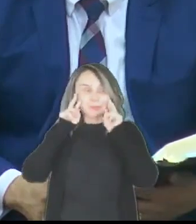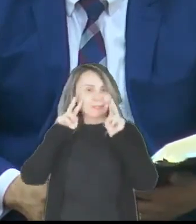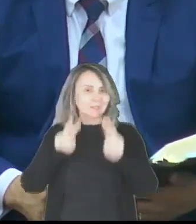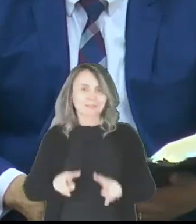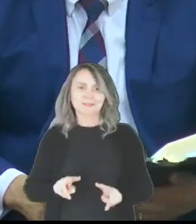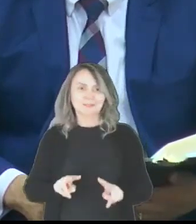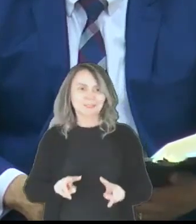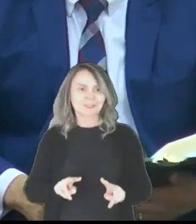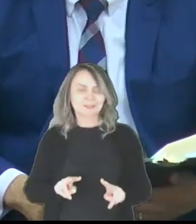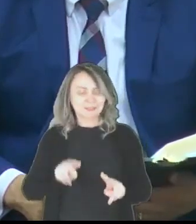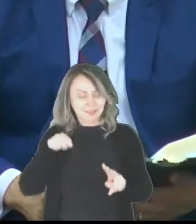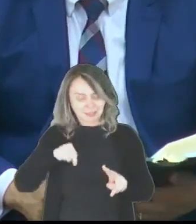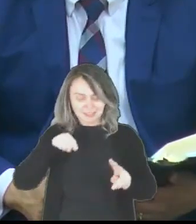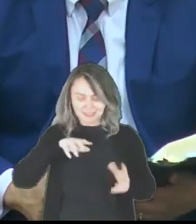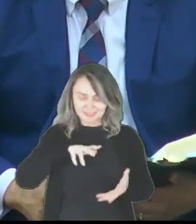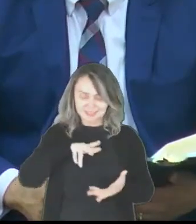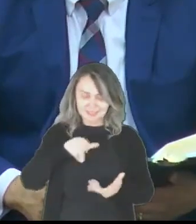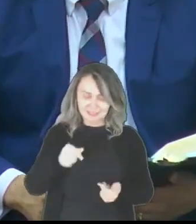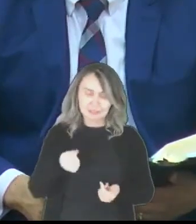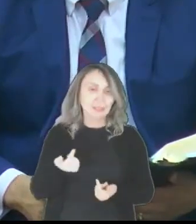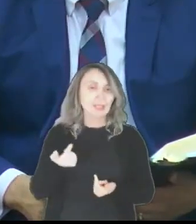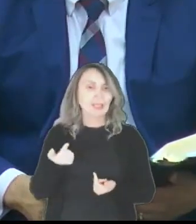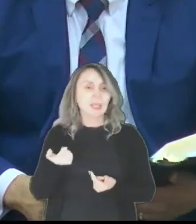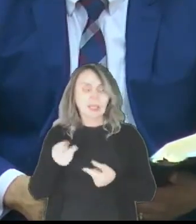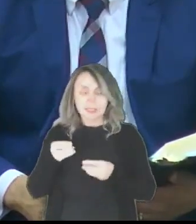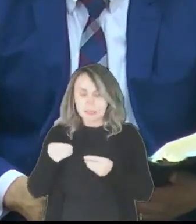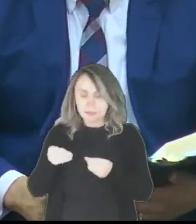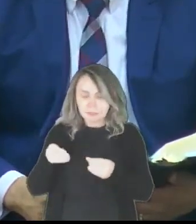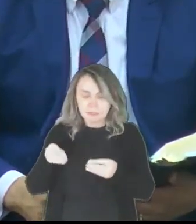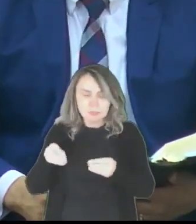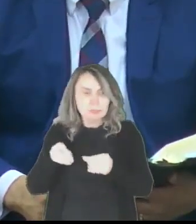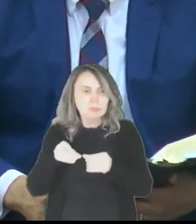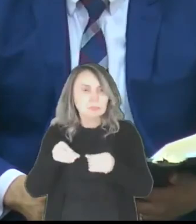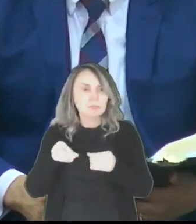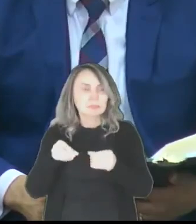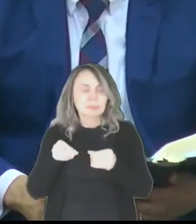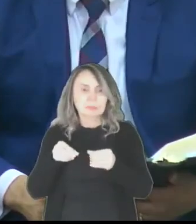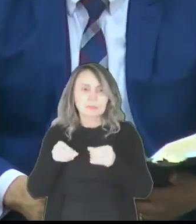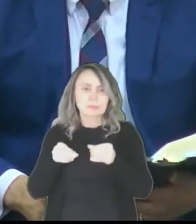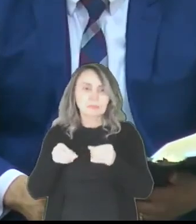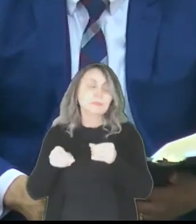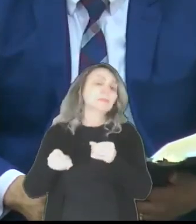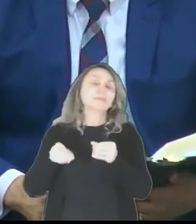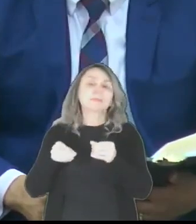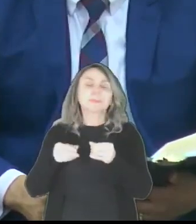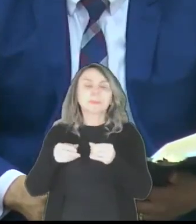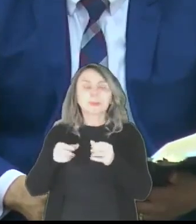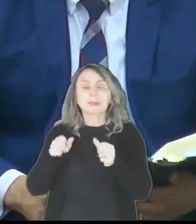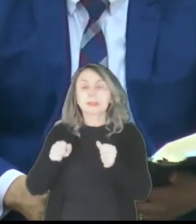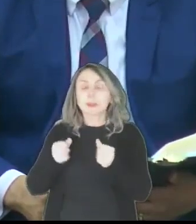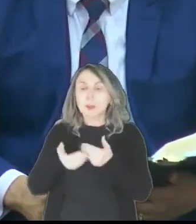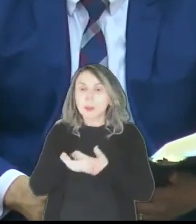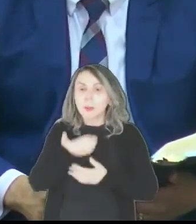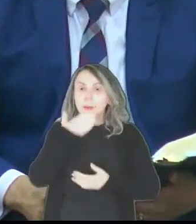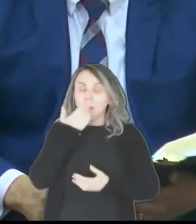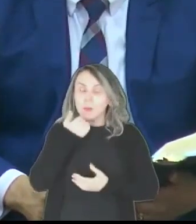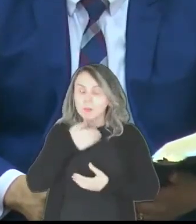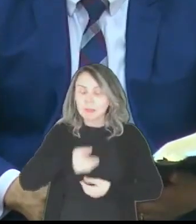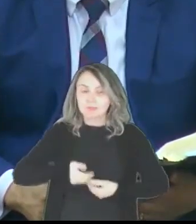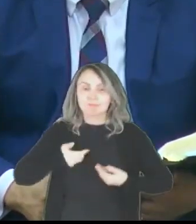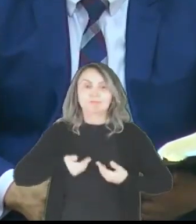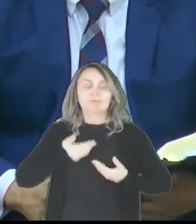na terra. Era materializado, era coisa material, era coisa nutritiva, era coisa